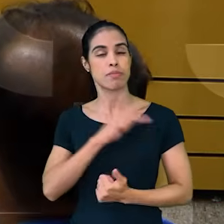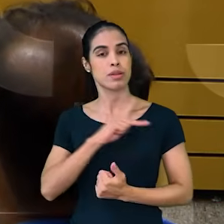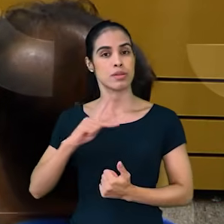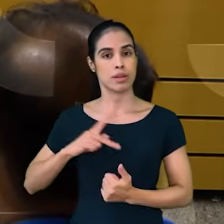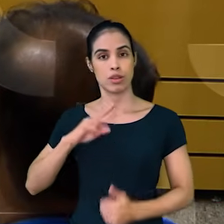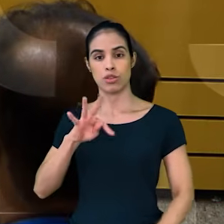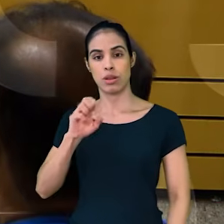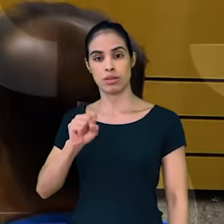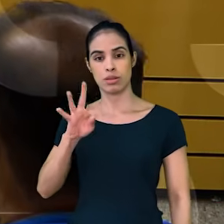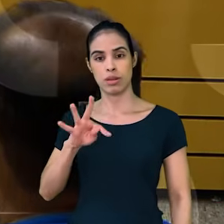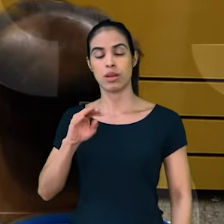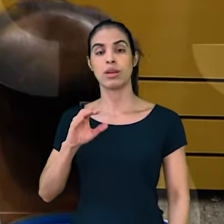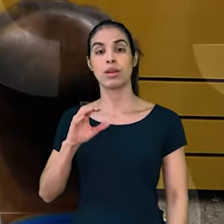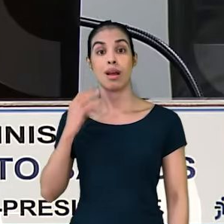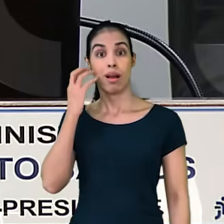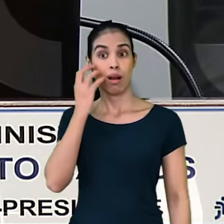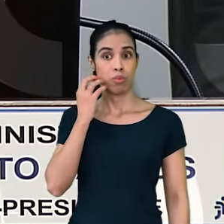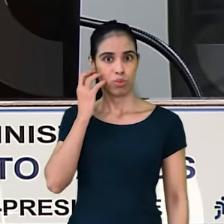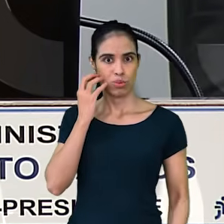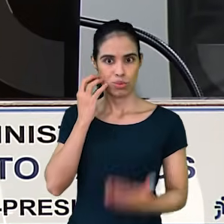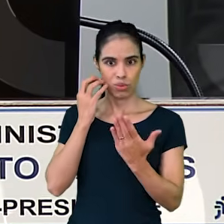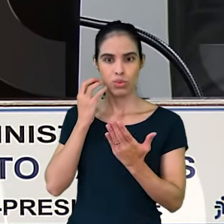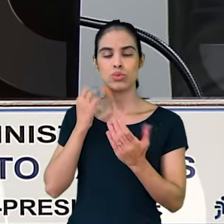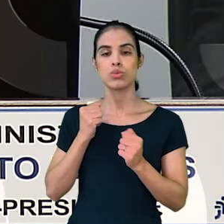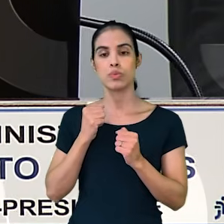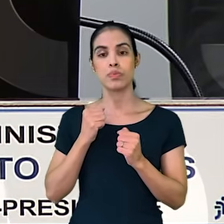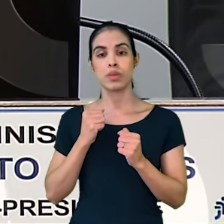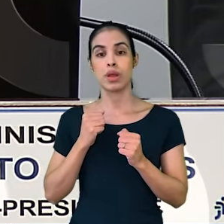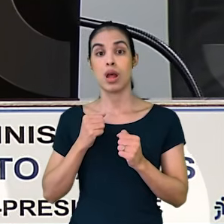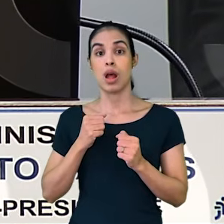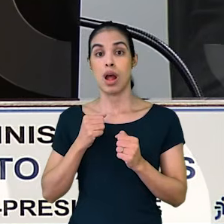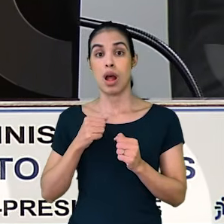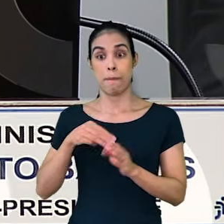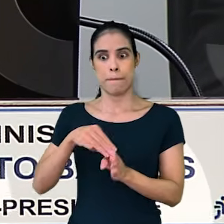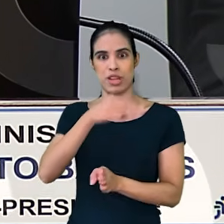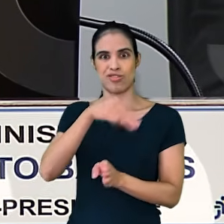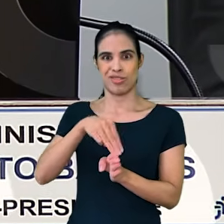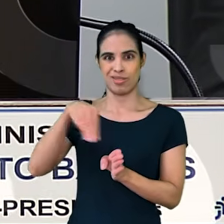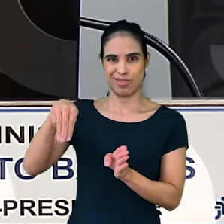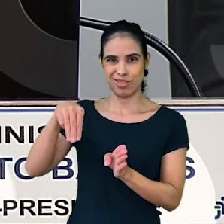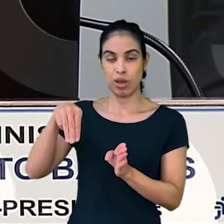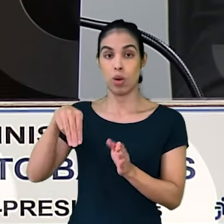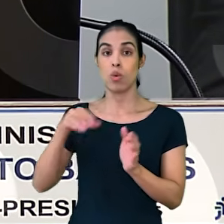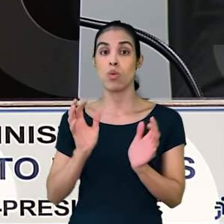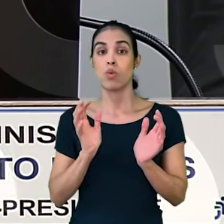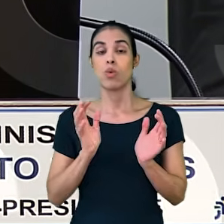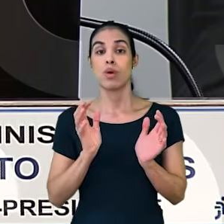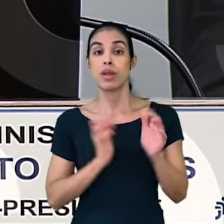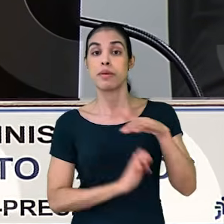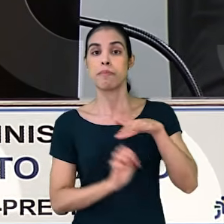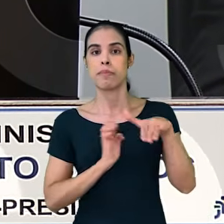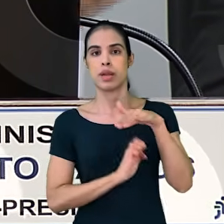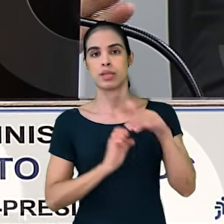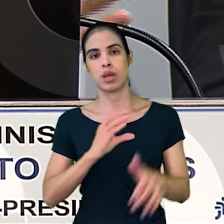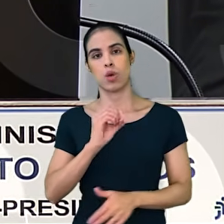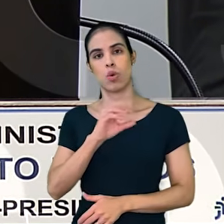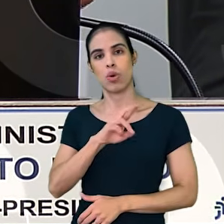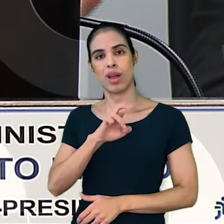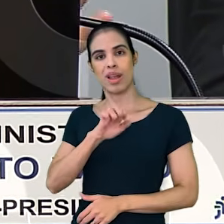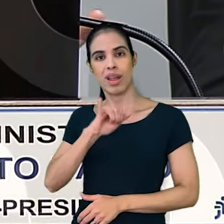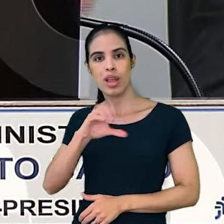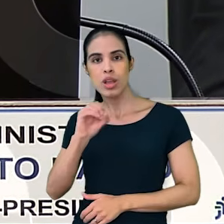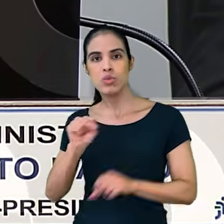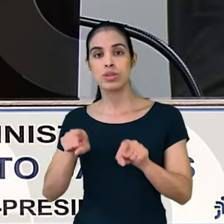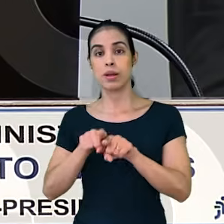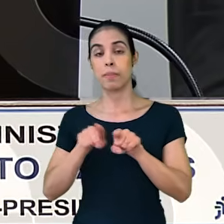O vice-presidente do TST, ministro Caputo Bastos, conduziu a audiência de mediação entre os Correios e as federações que